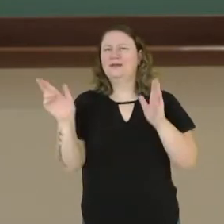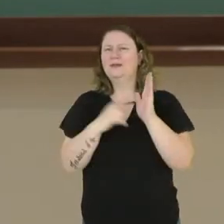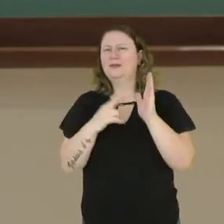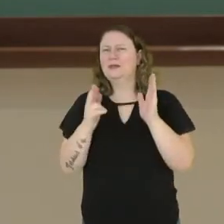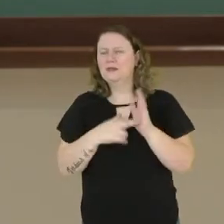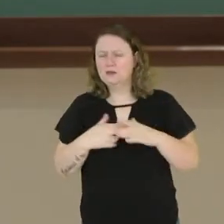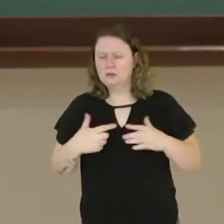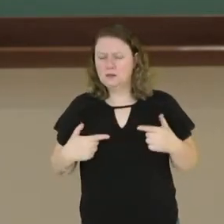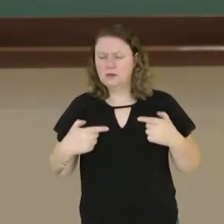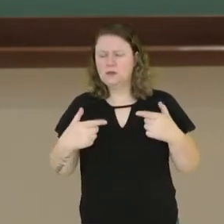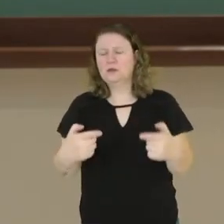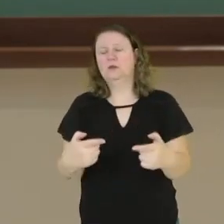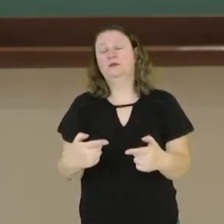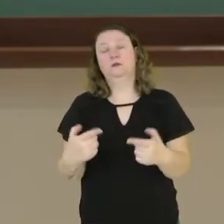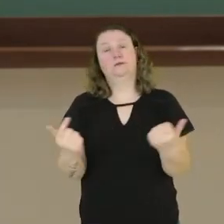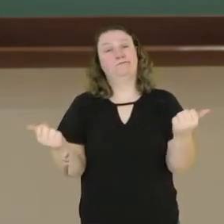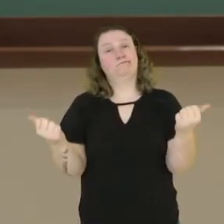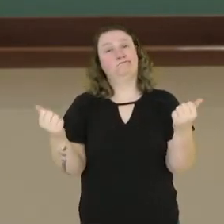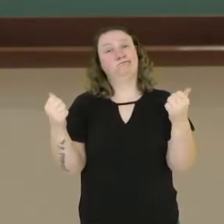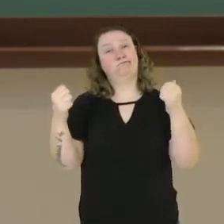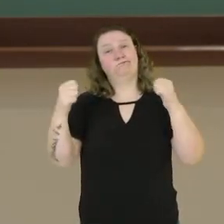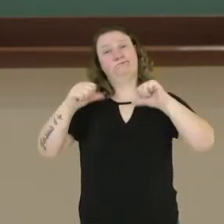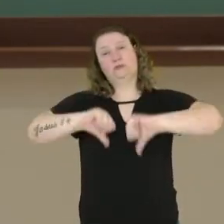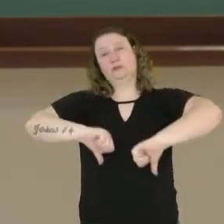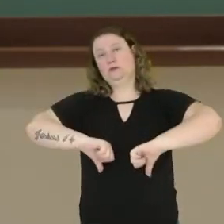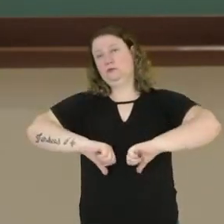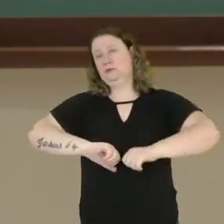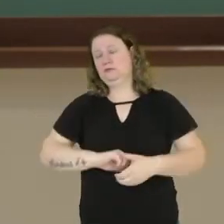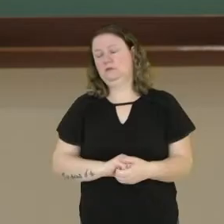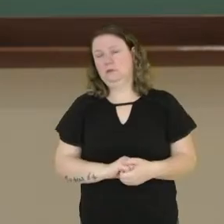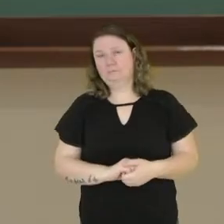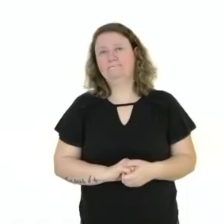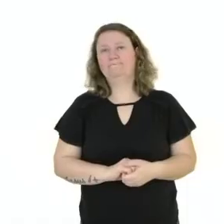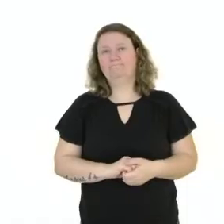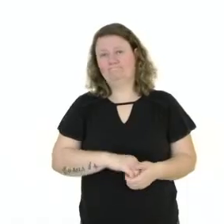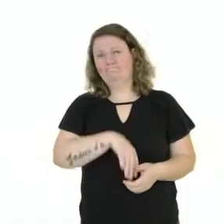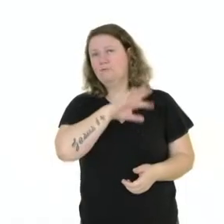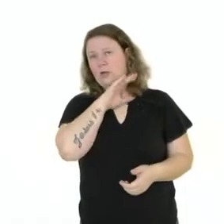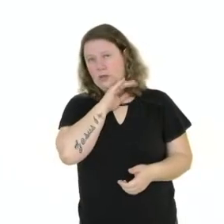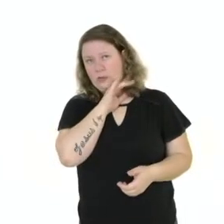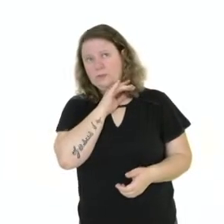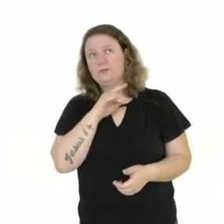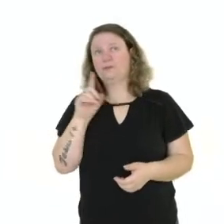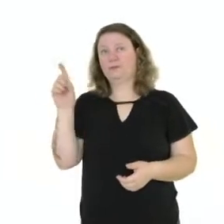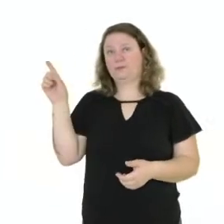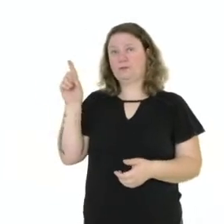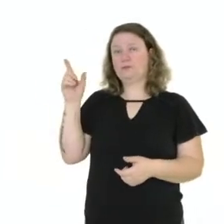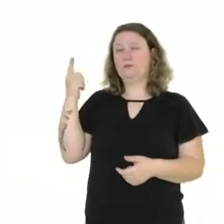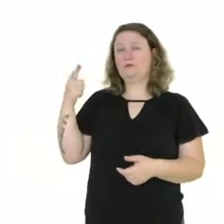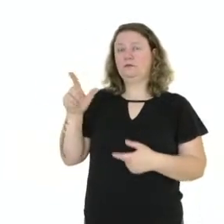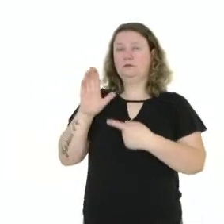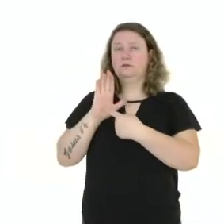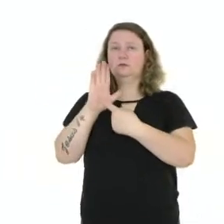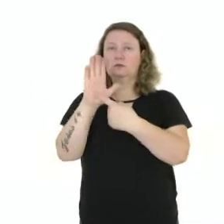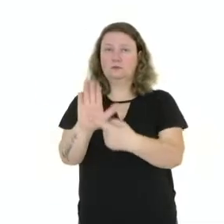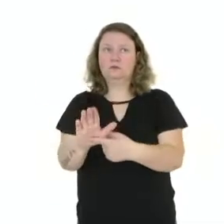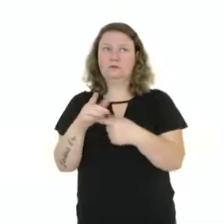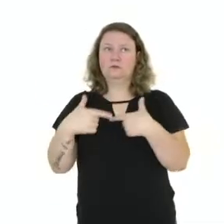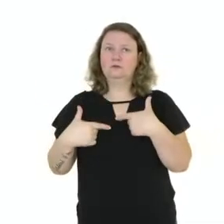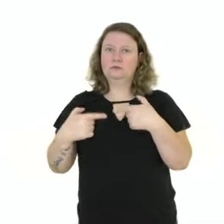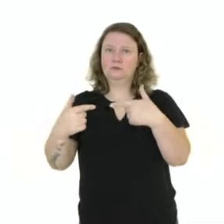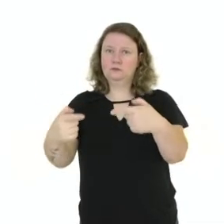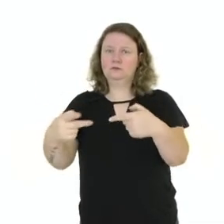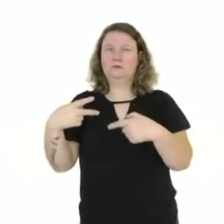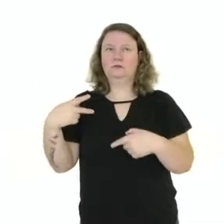são saldos negativos, né? A gente está vendo aqui uma outra representação de uma cena da Guerra do Paraguai,